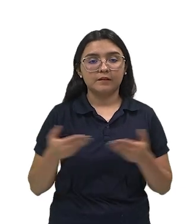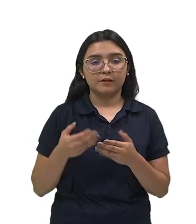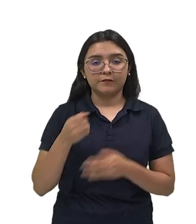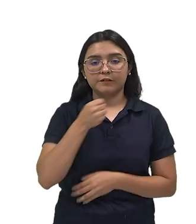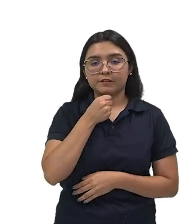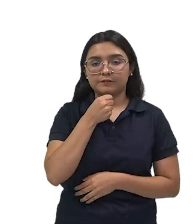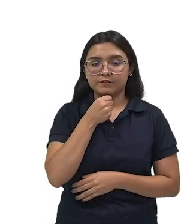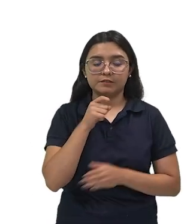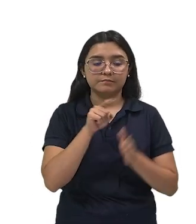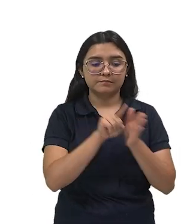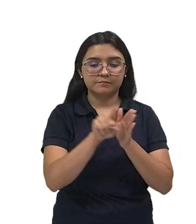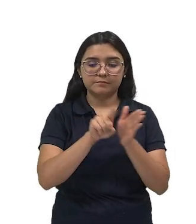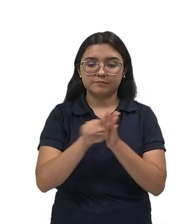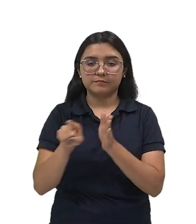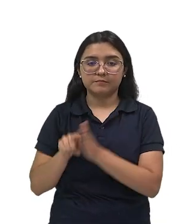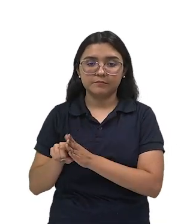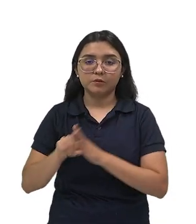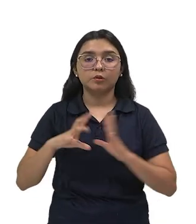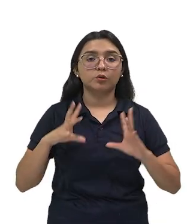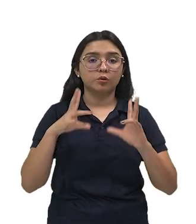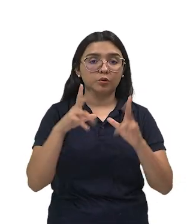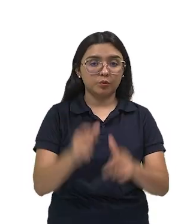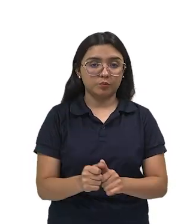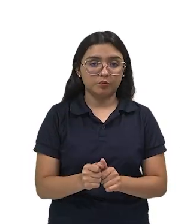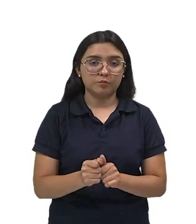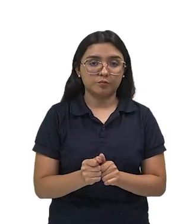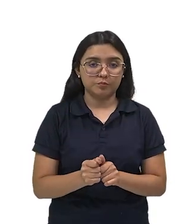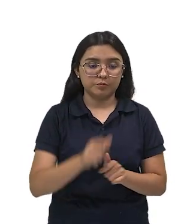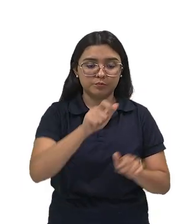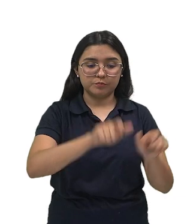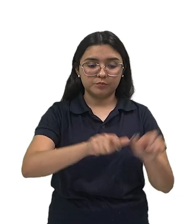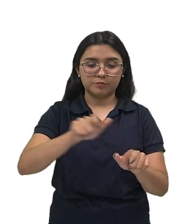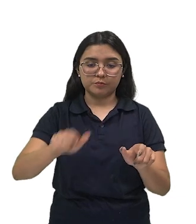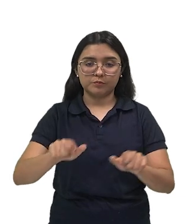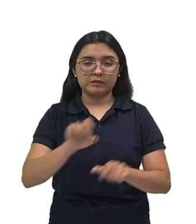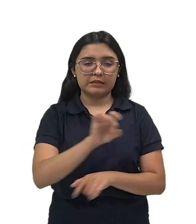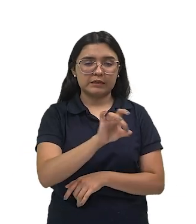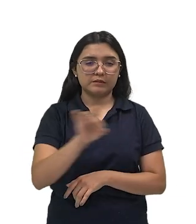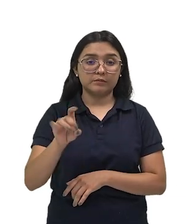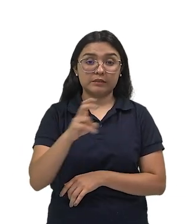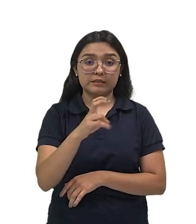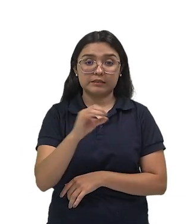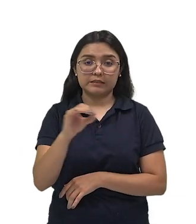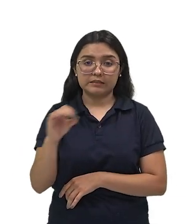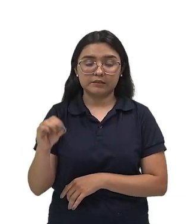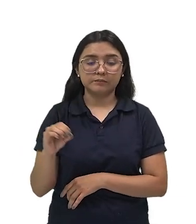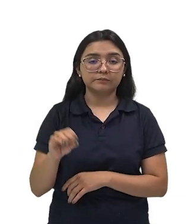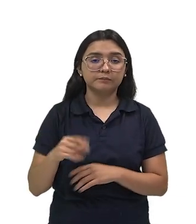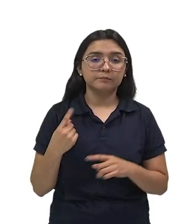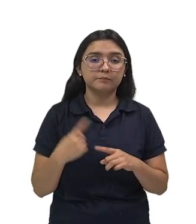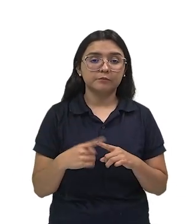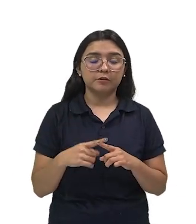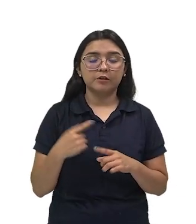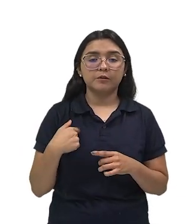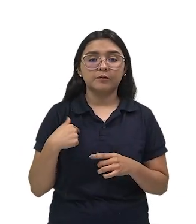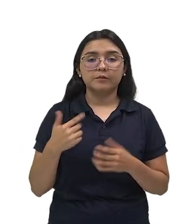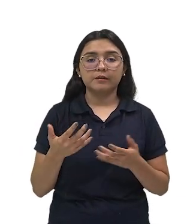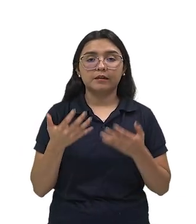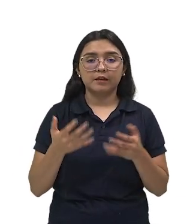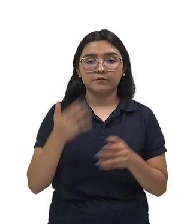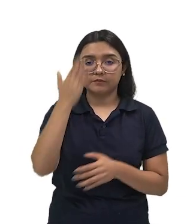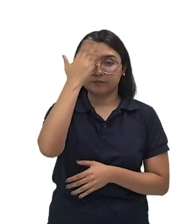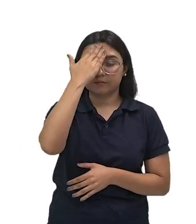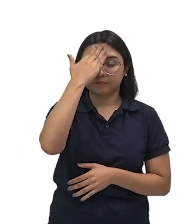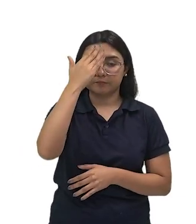entrevistar todos os alunos, todos os alunos, porque eu quero saber